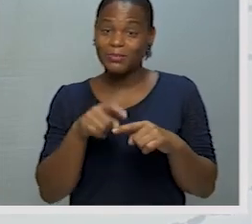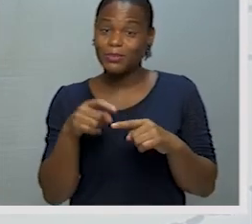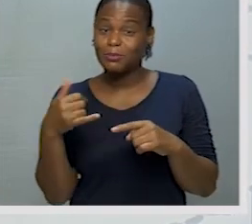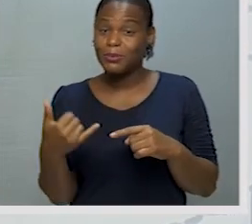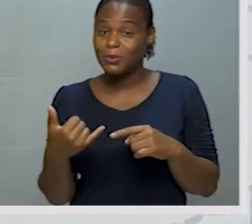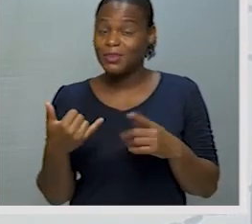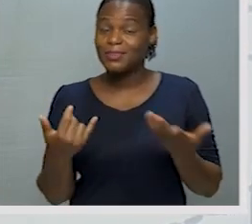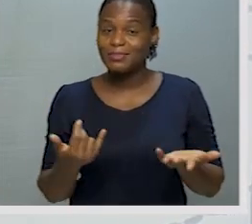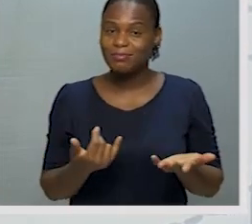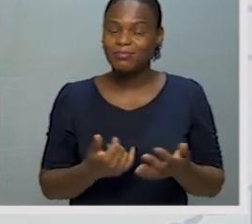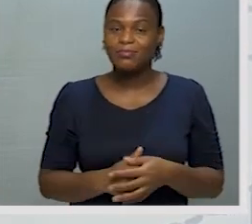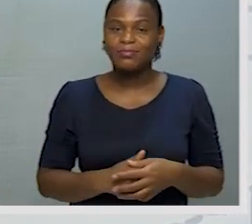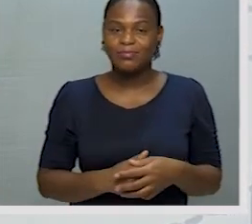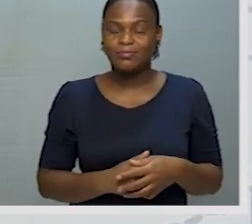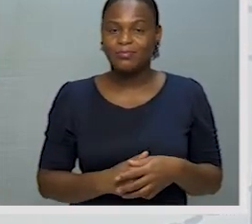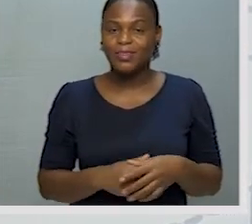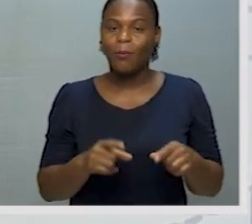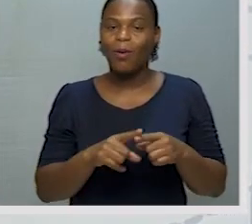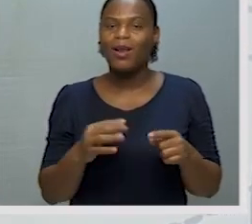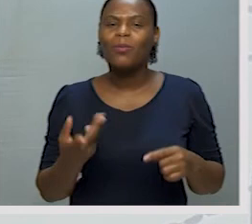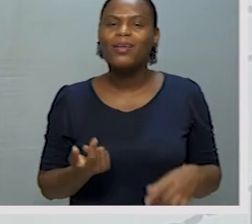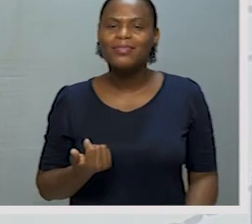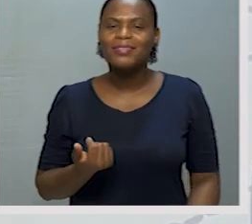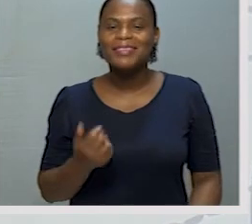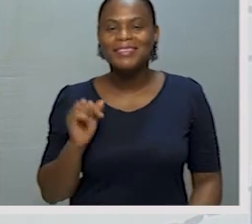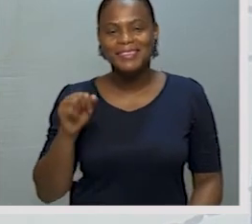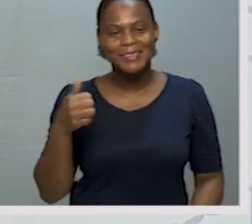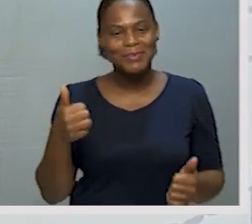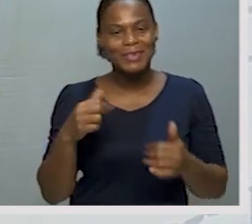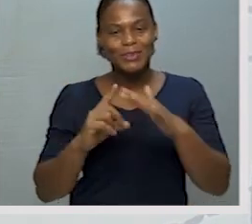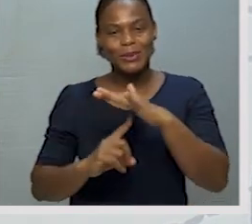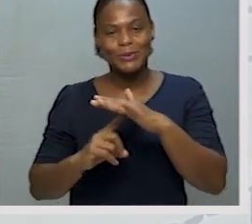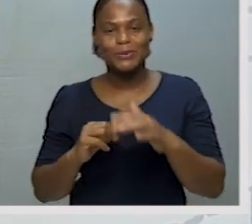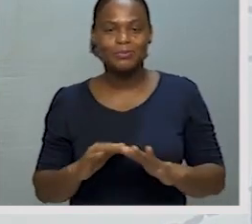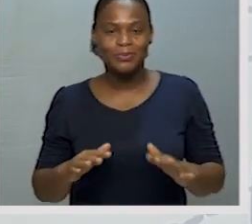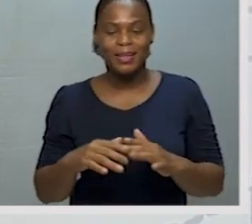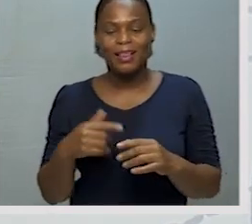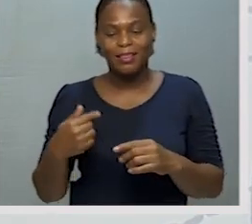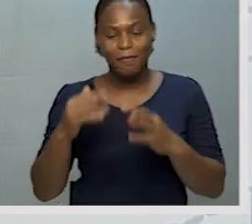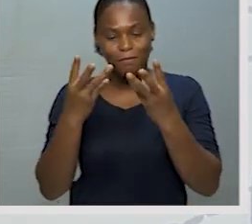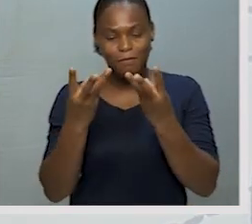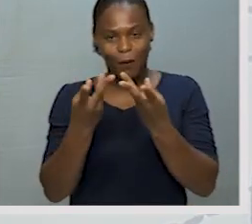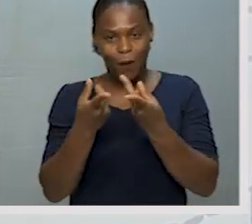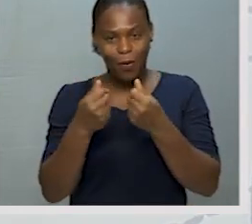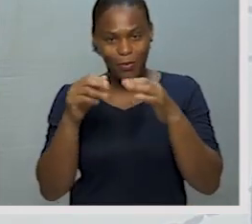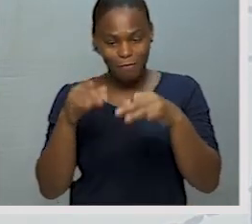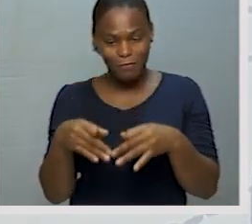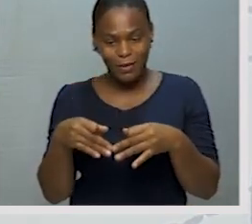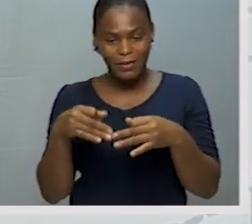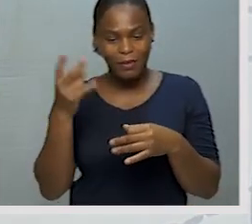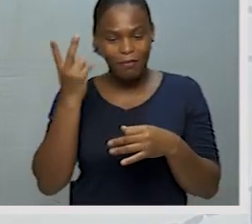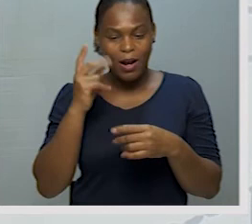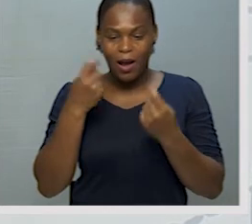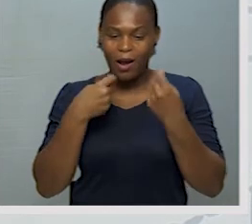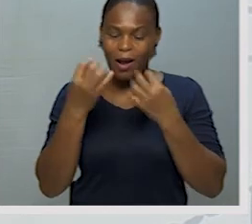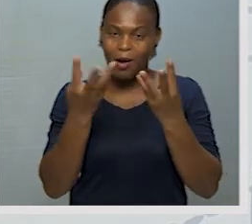12 a dividir por 2 igual a isso, 6. Então, temos como resultado, como valor